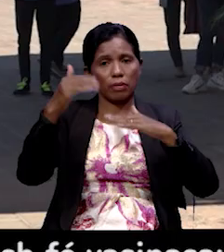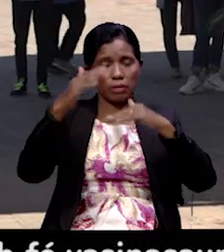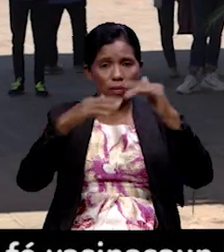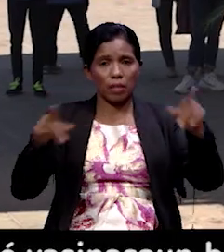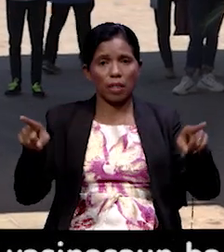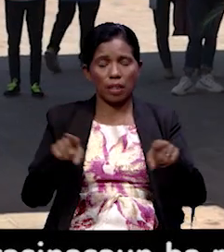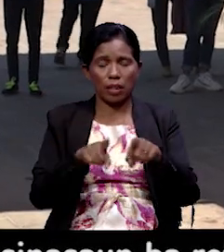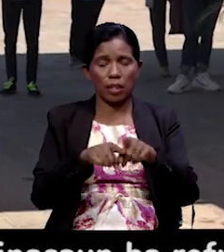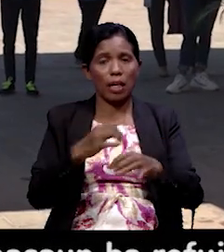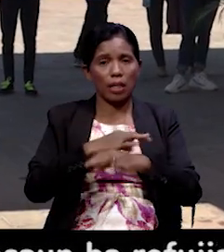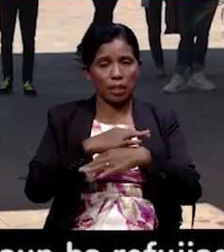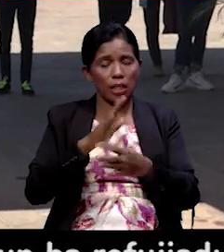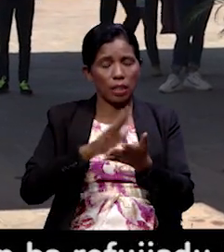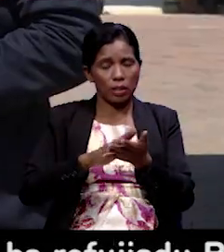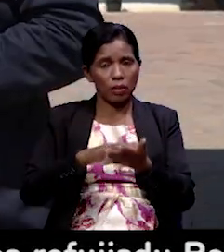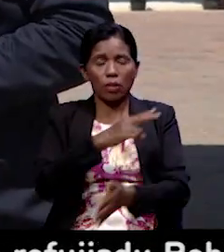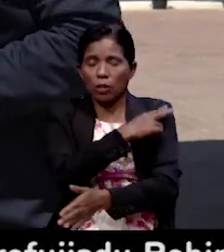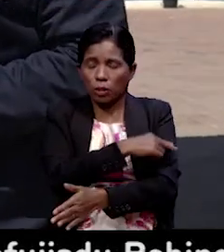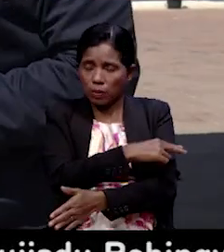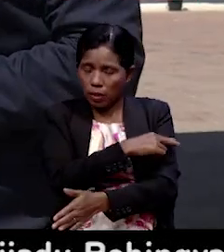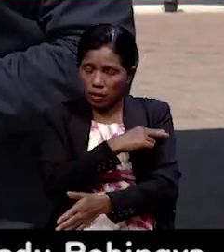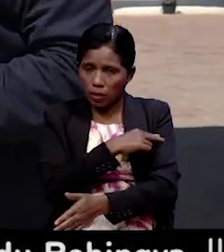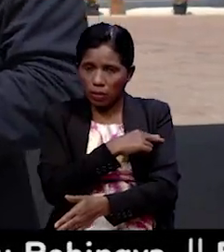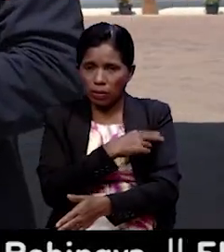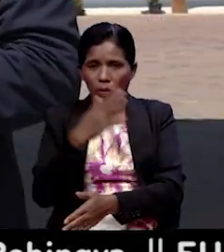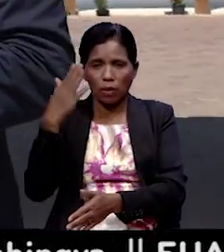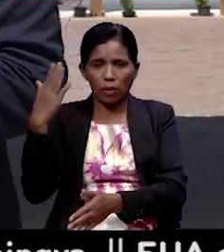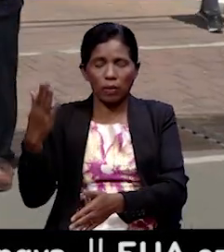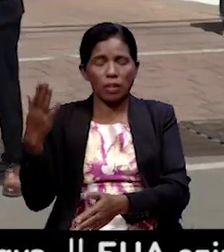Hanesan, a de escola, hospital, no centro saúde Sira